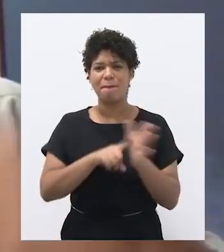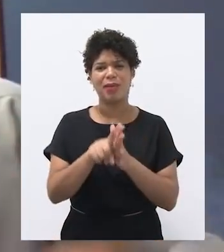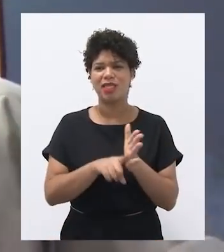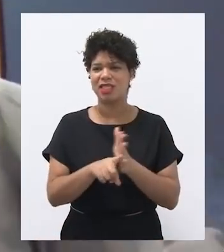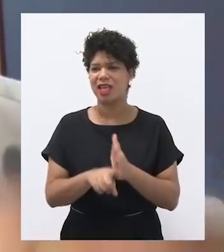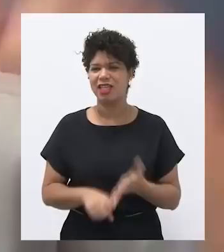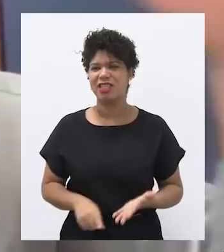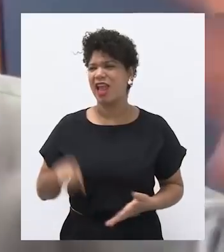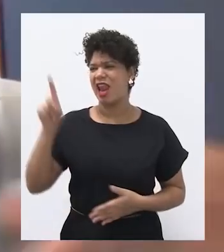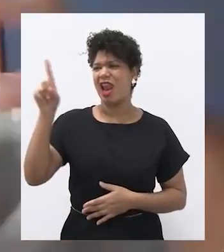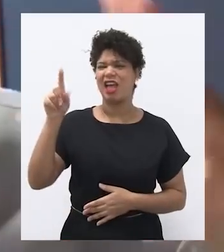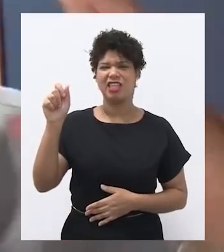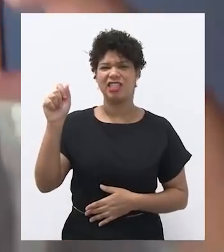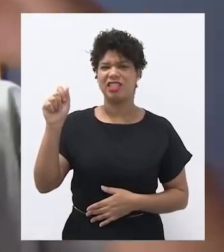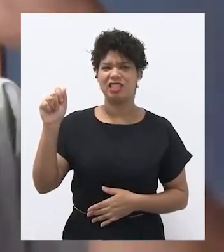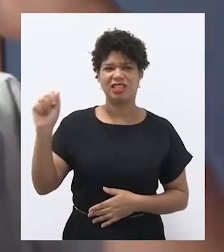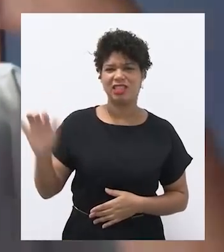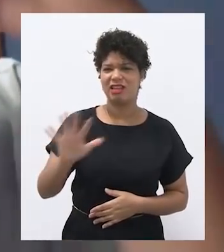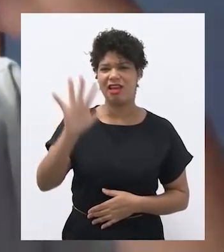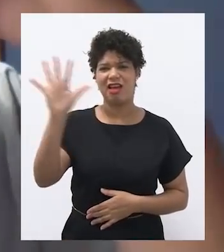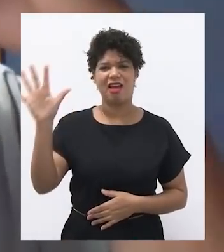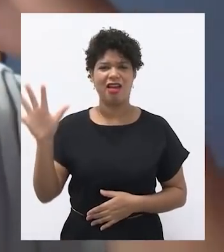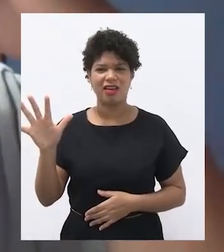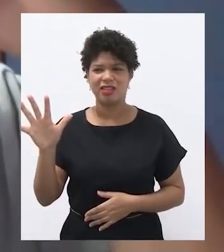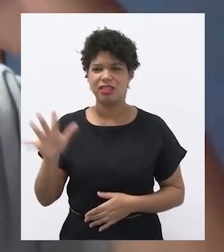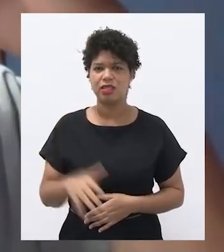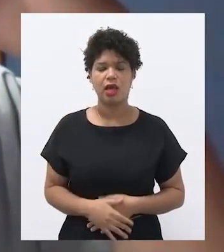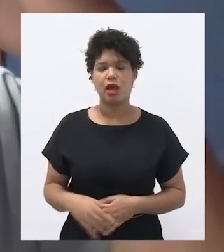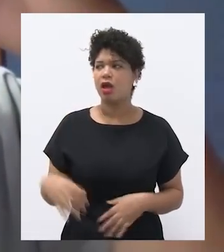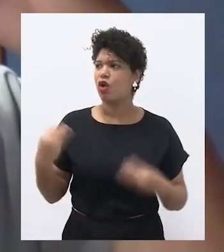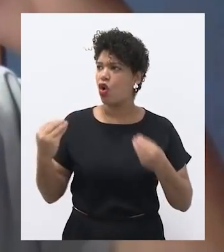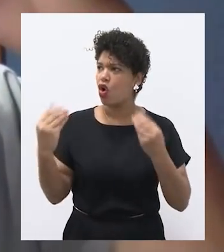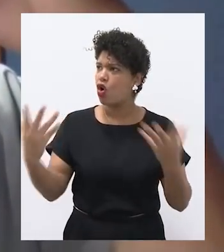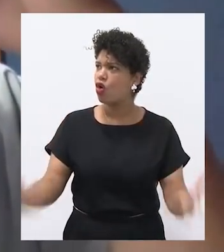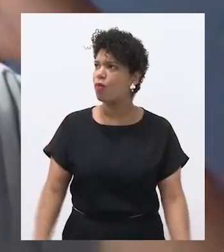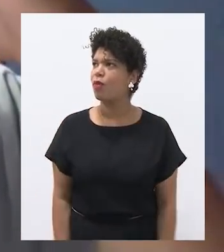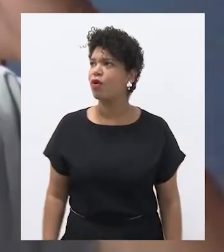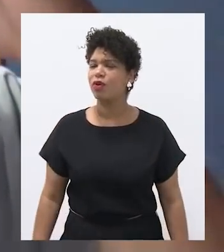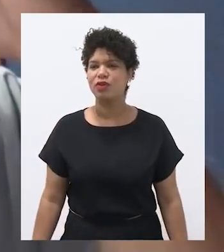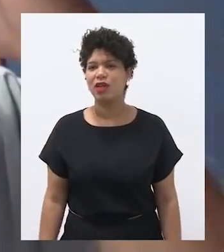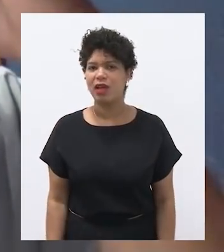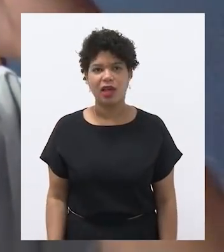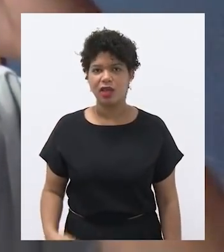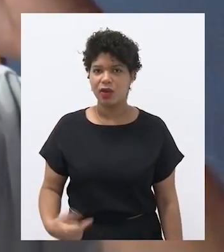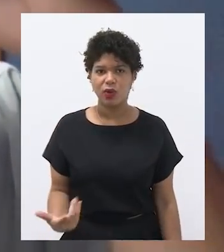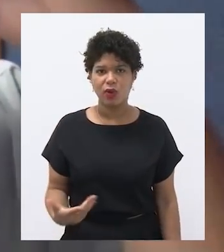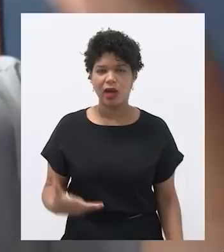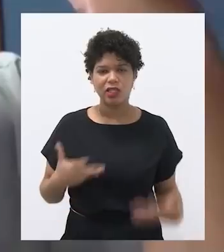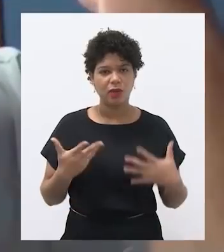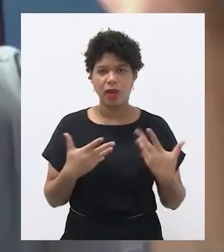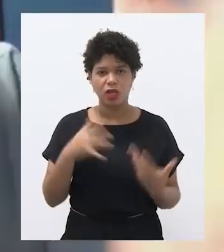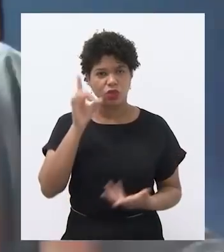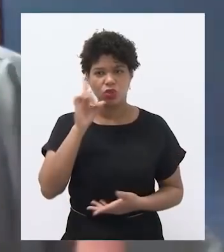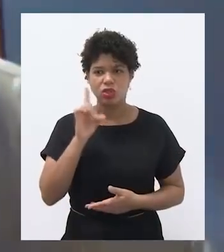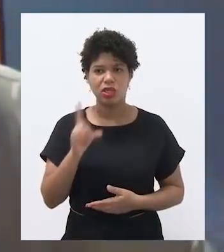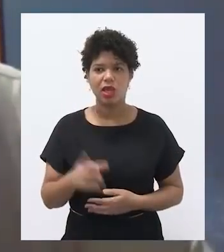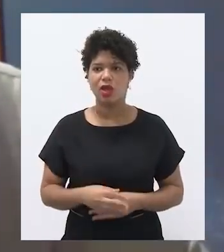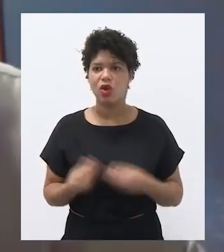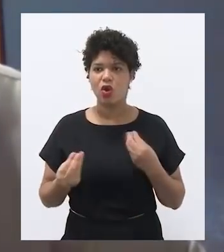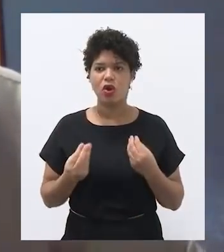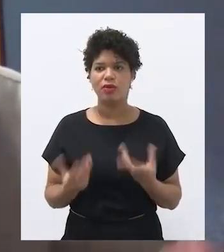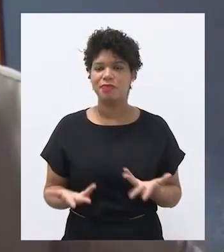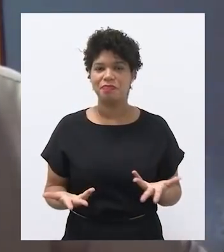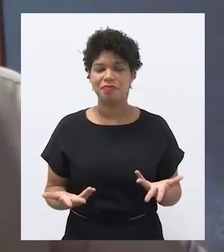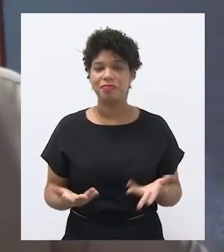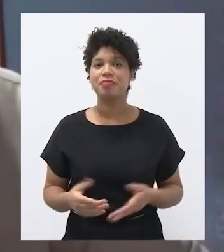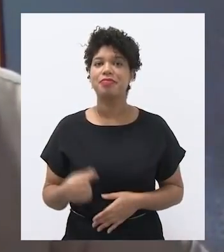pesquisador na Ásia, na Europa, fui ler, falei, cara, esse negócio está me consumindo, eu não consigo ver graça nisso. E eu falei, pô, como é que esses caras... E